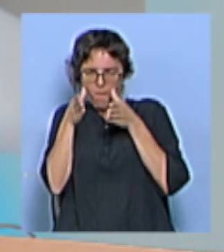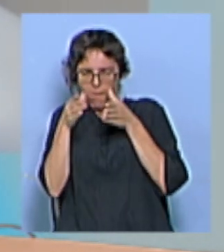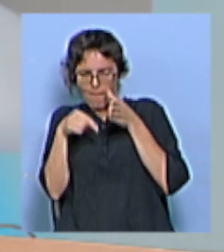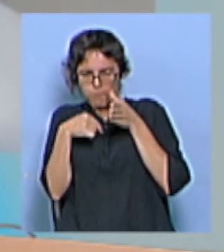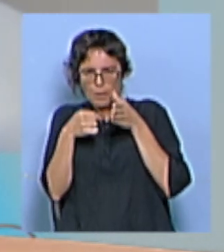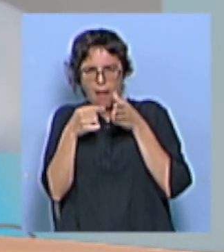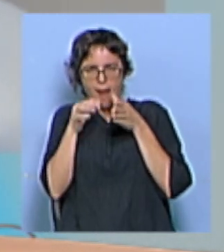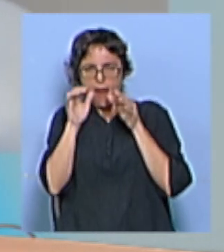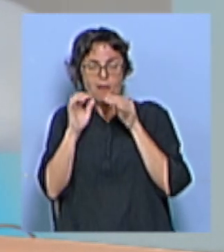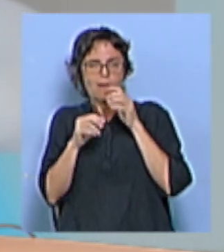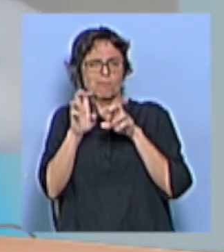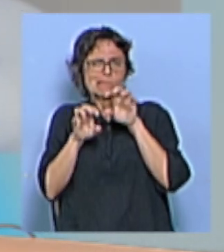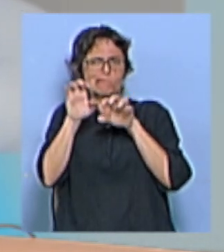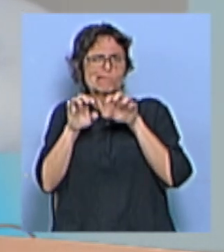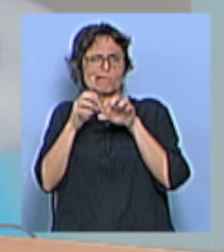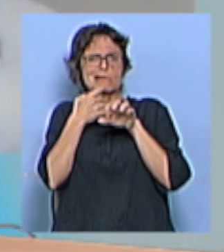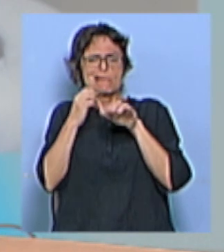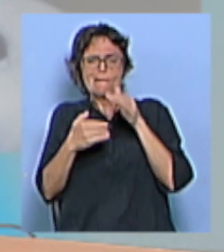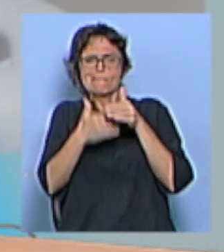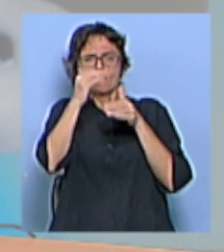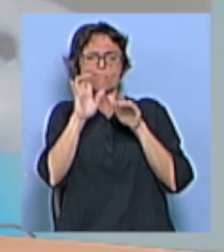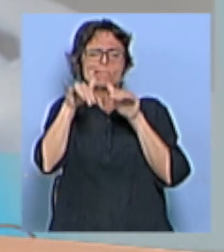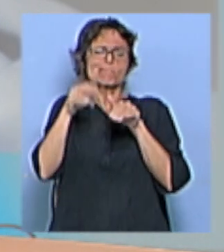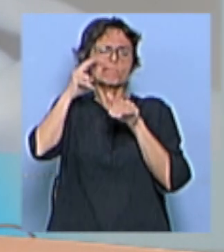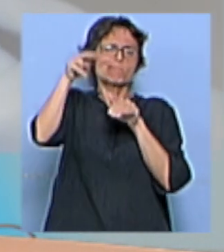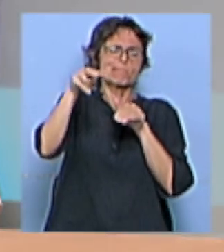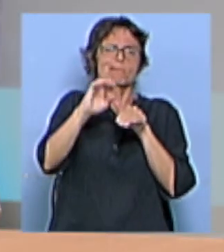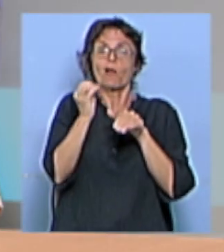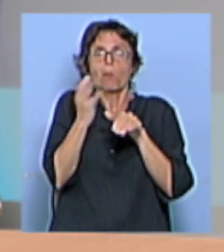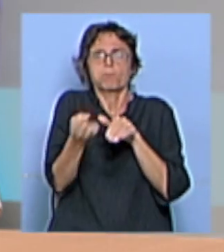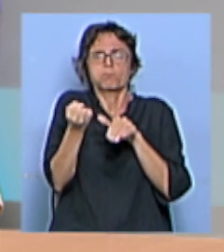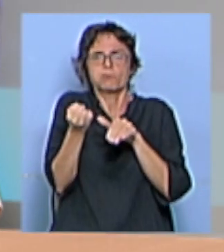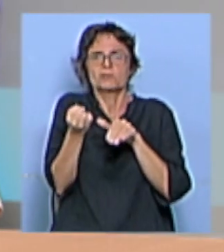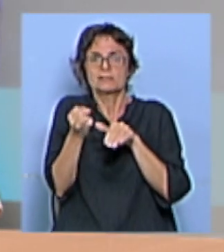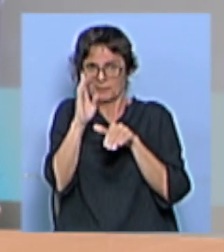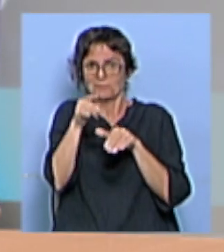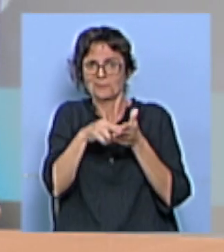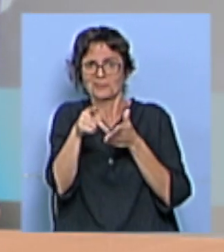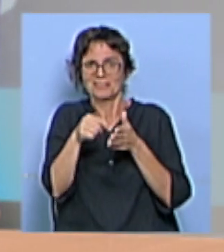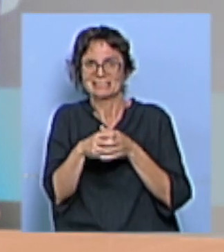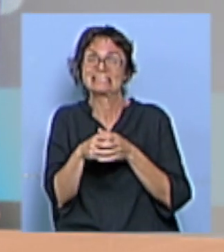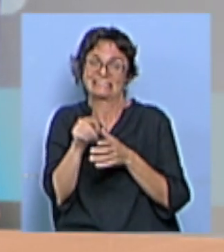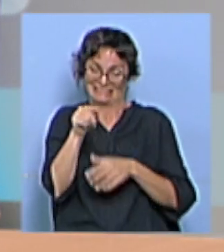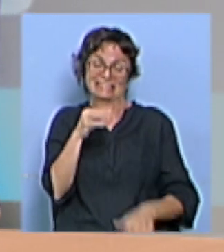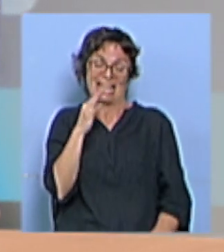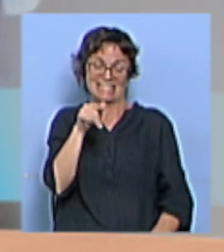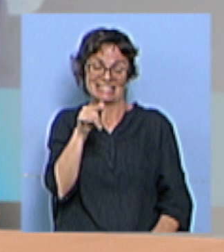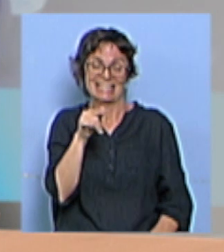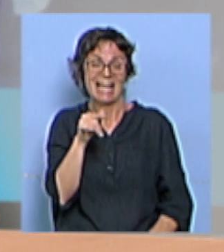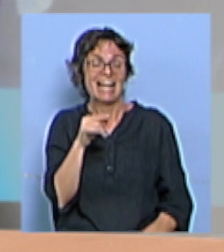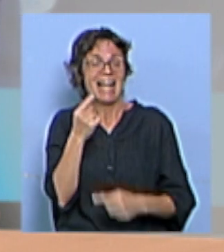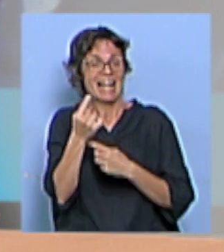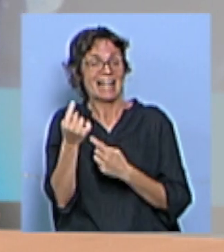do muro, olhar mais longe e perceber o sentido mais vasto. Essa é a tentação maior que nós temos. É a